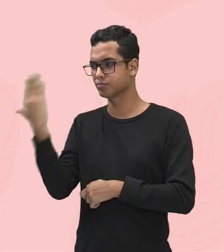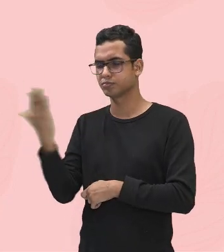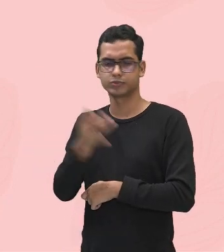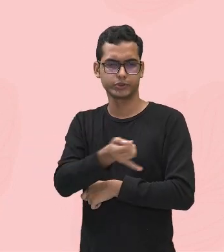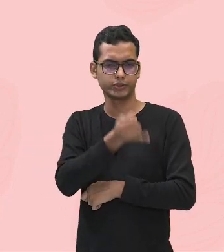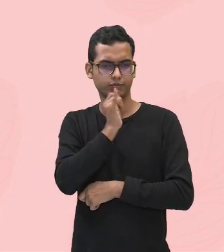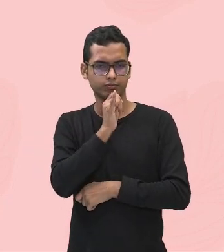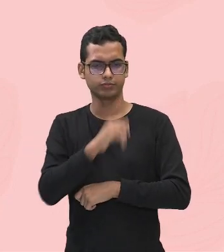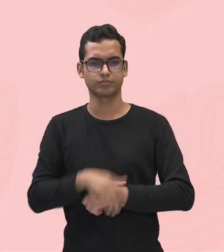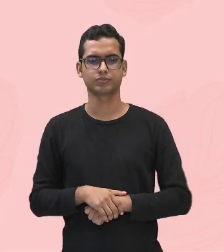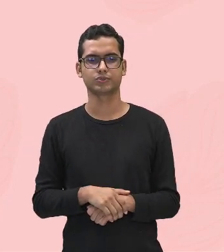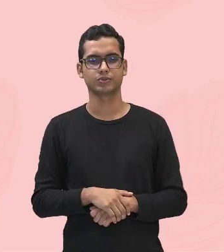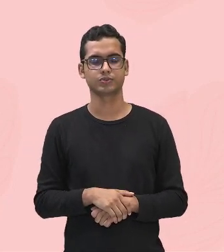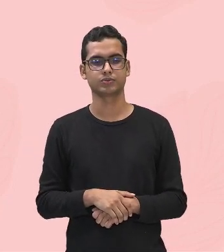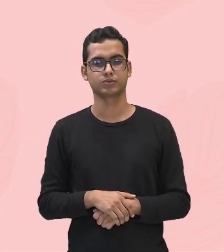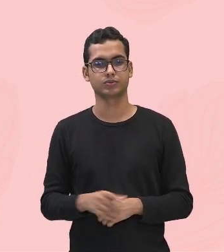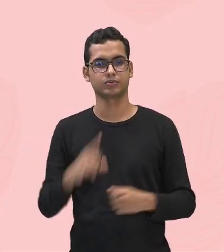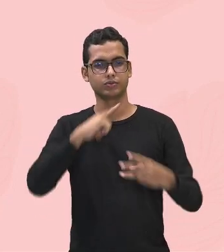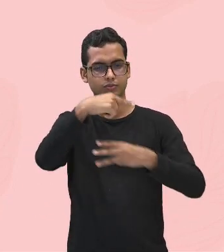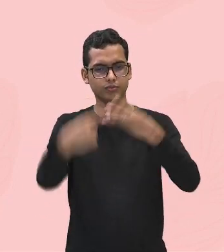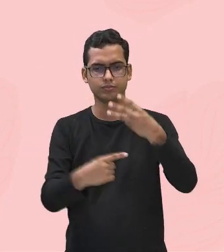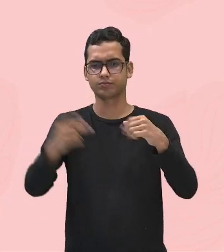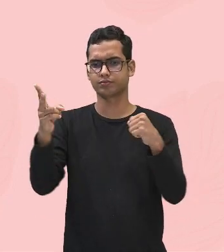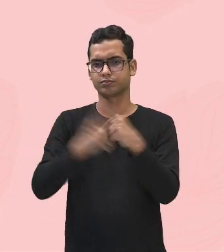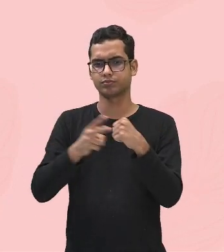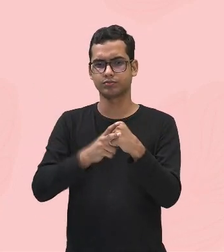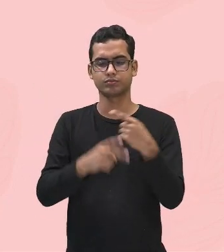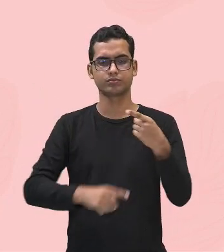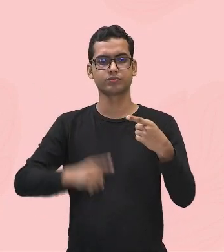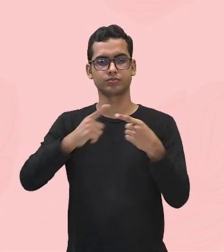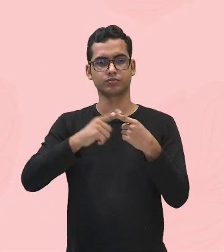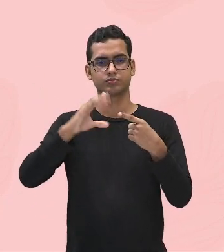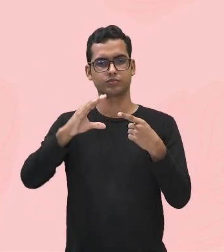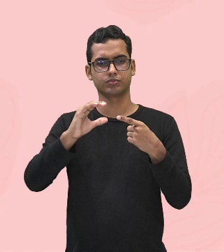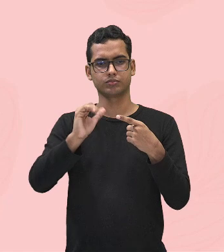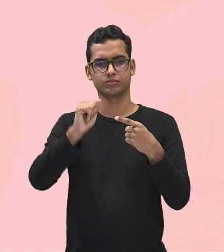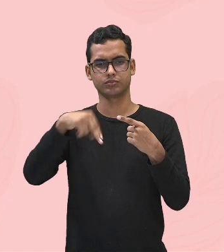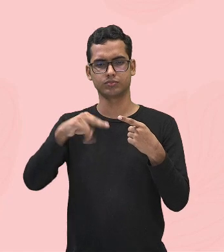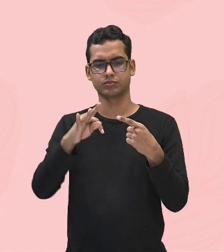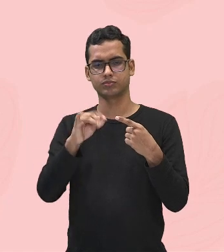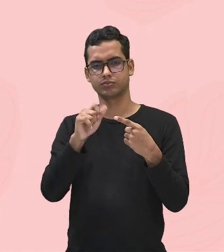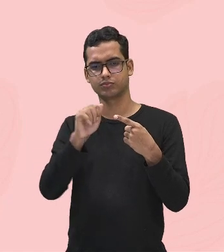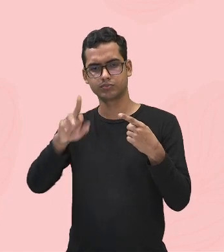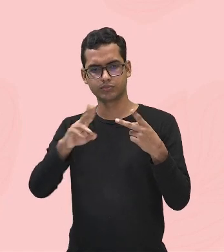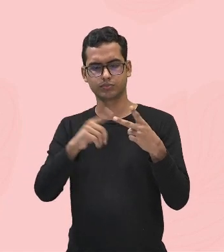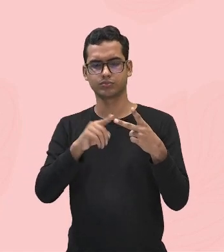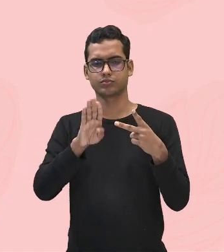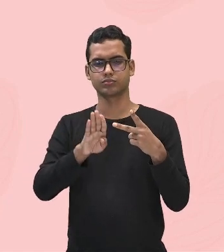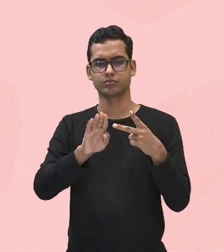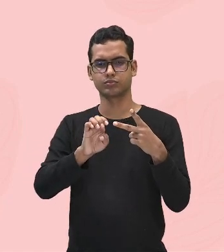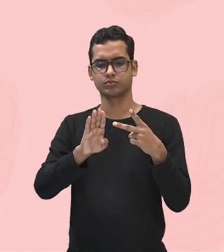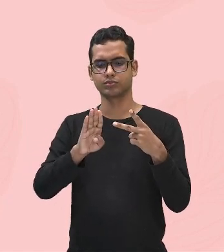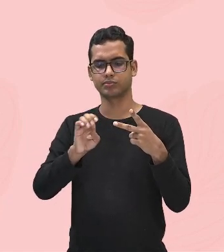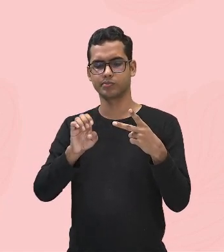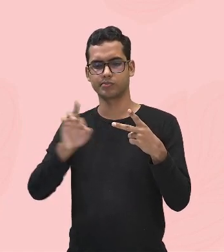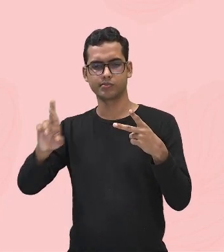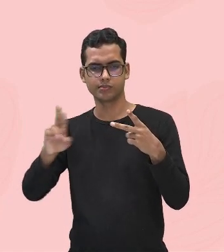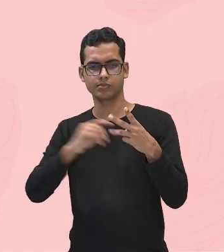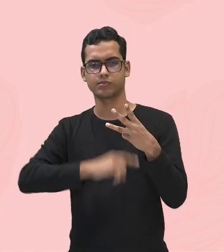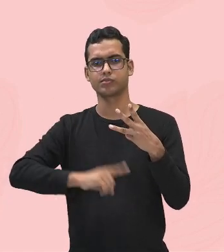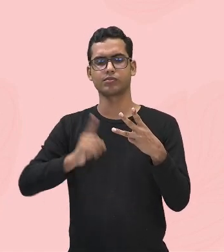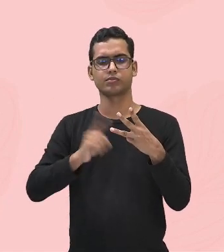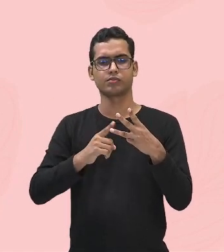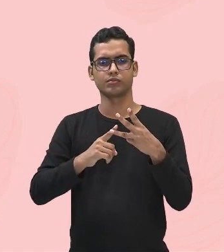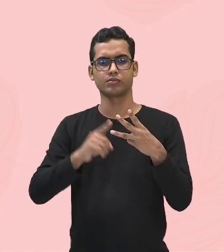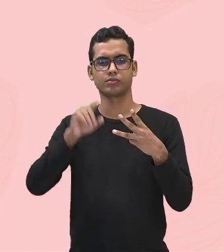nós temos 3 verbos: cantar, beber e escrever. Temos cantar